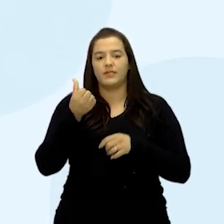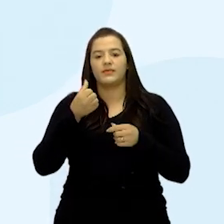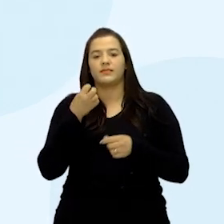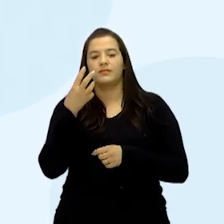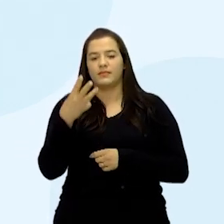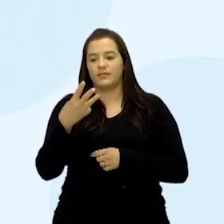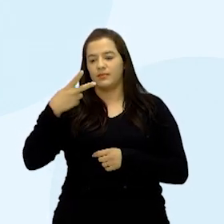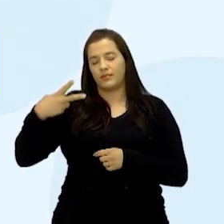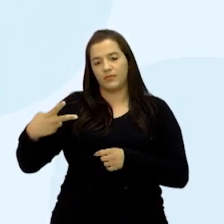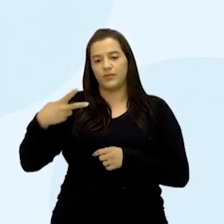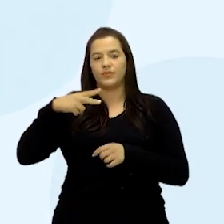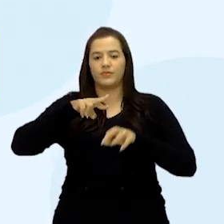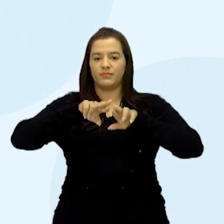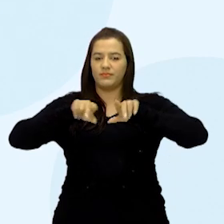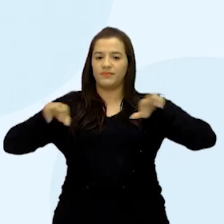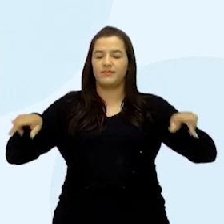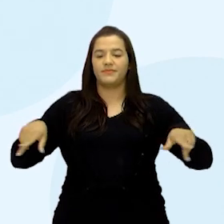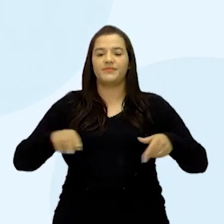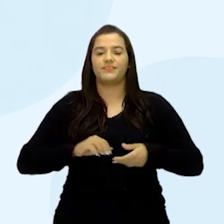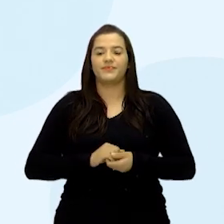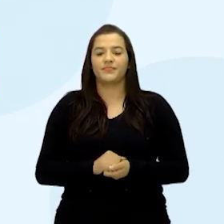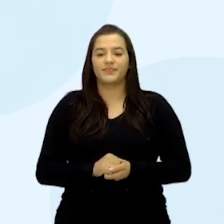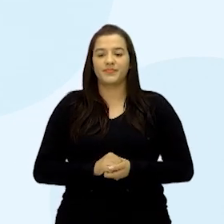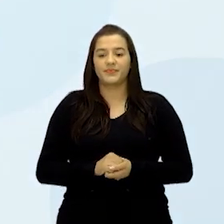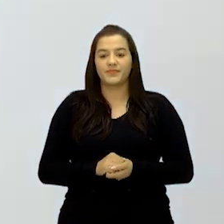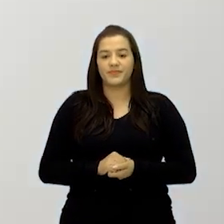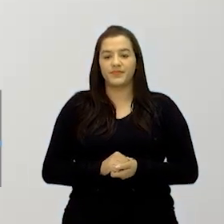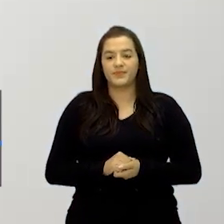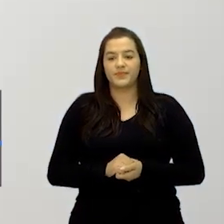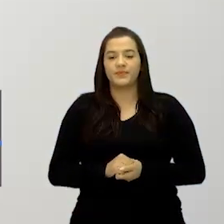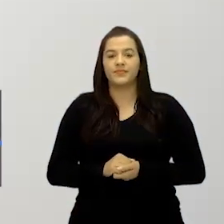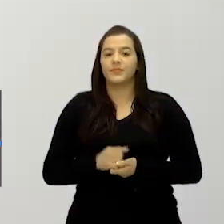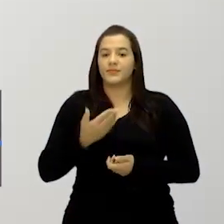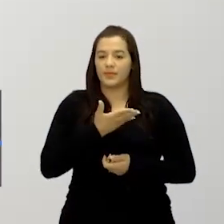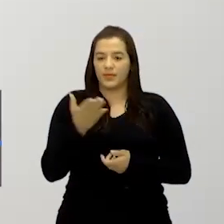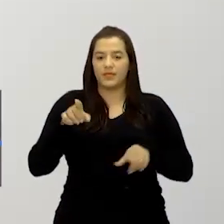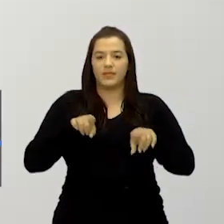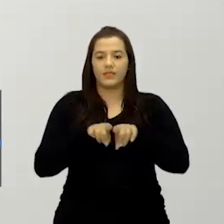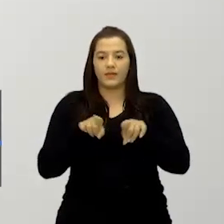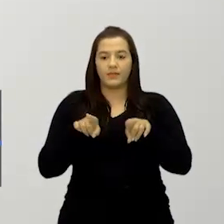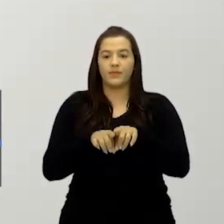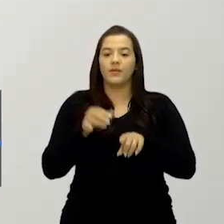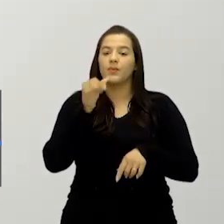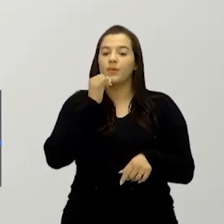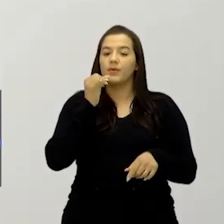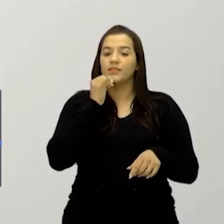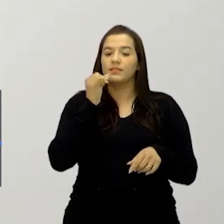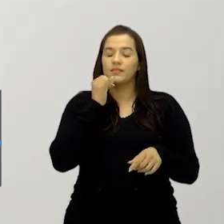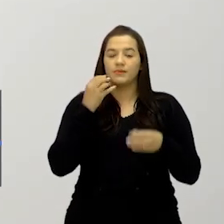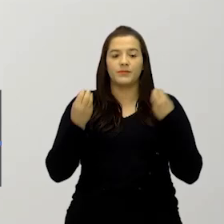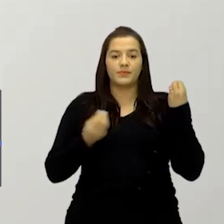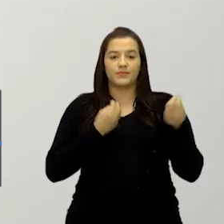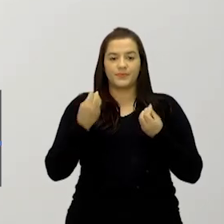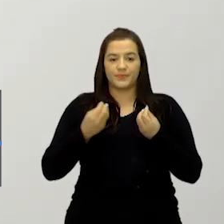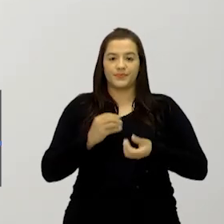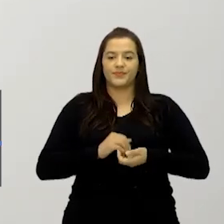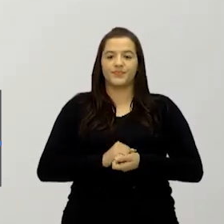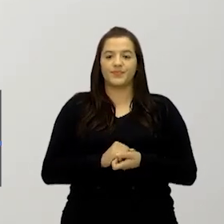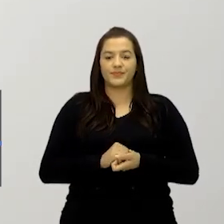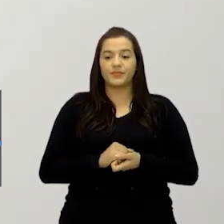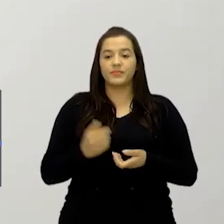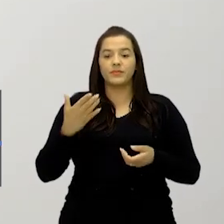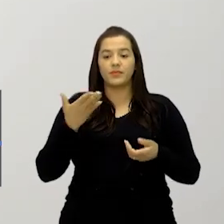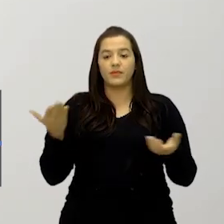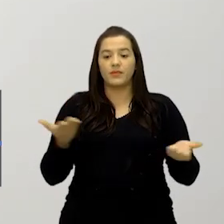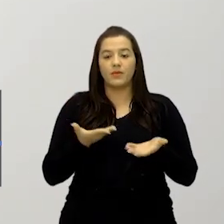Ele colocou essas soluções aí, tá certo? Muito bem, é também um exemplo de não recursiva. Legal. E agora vamos